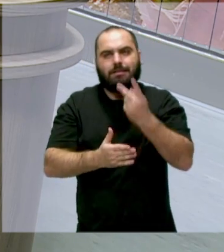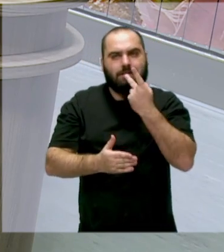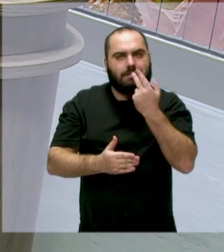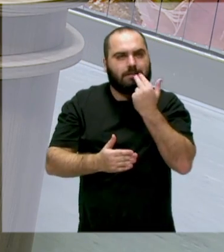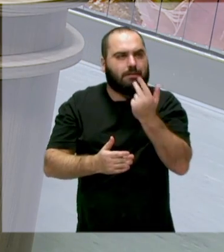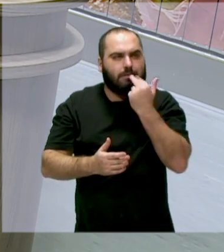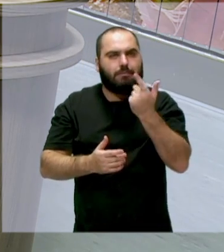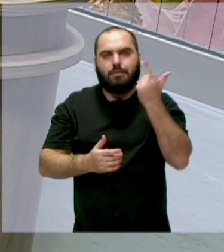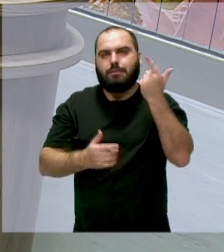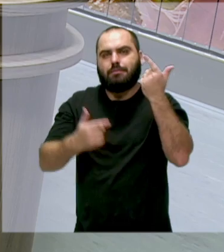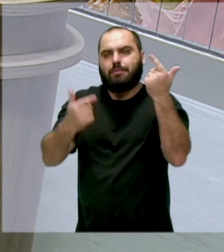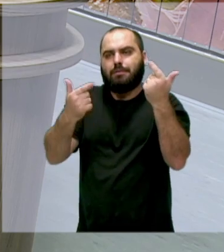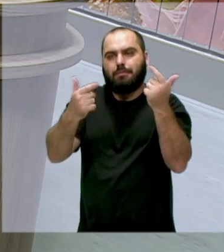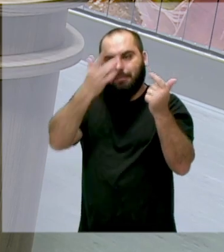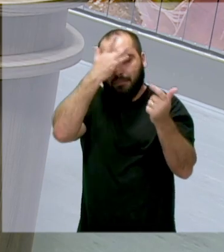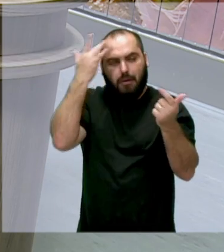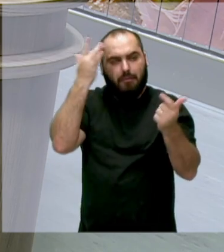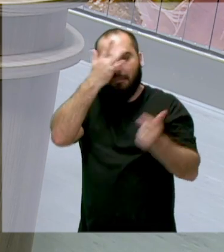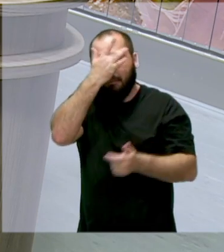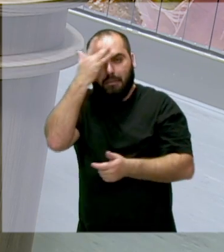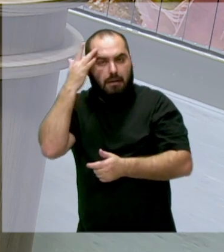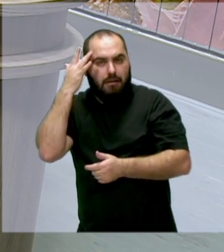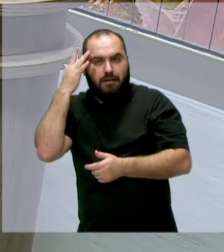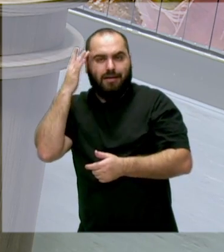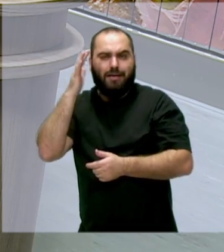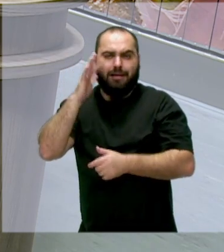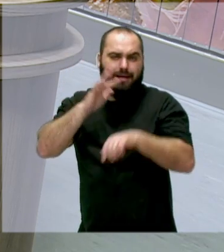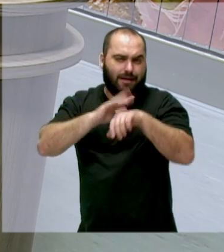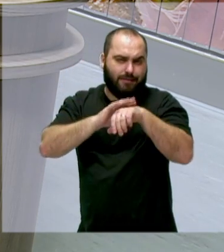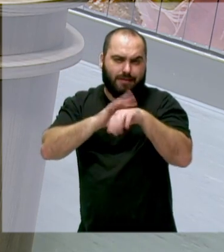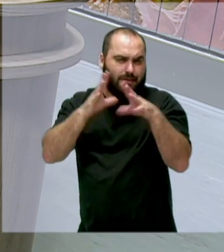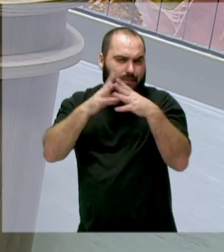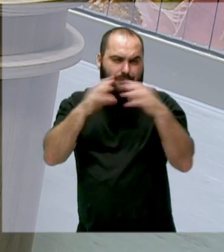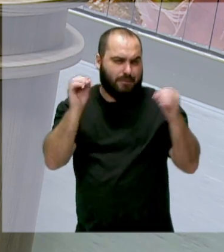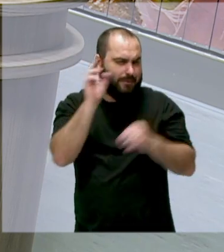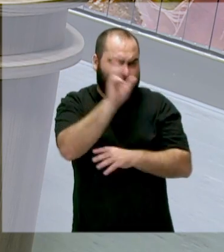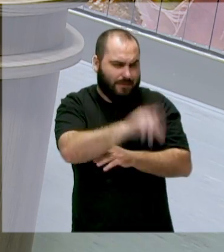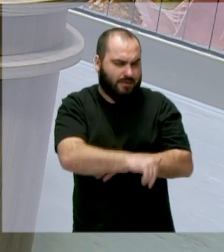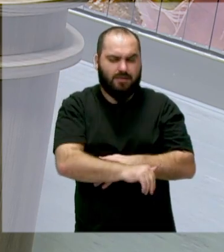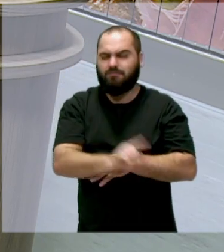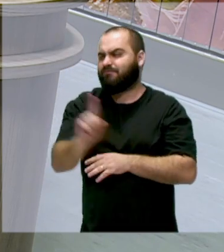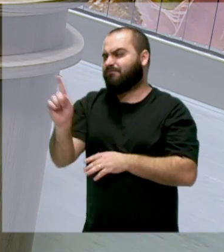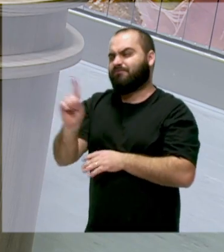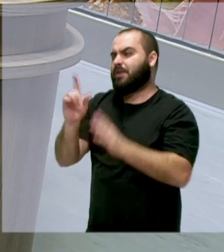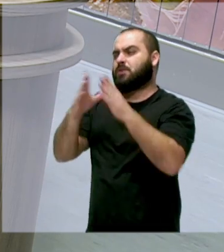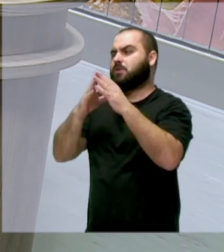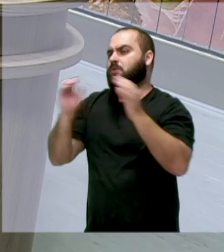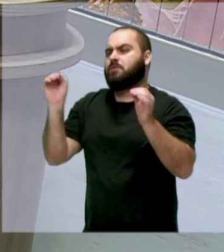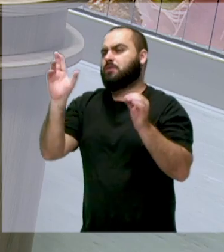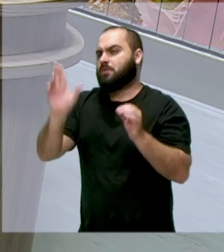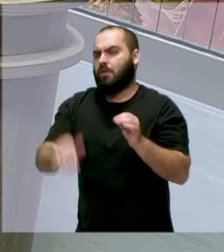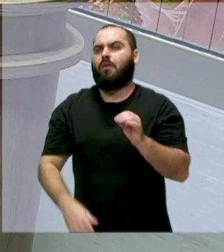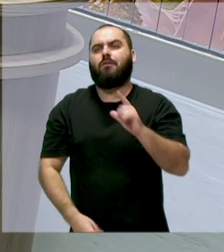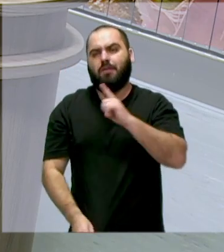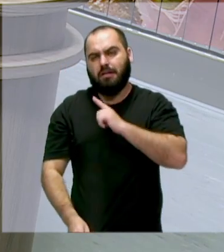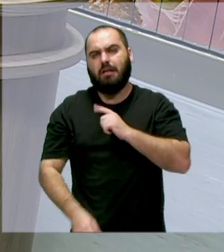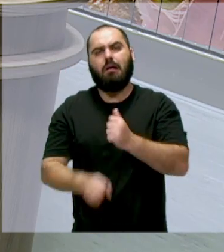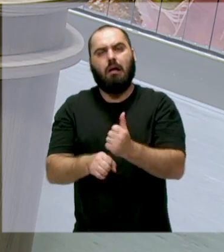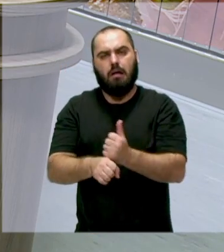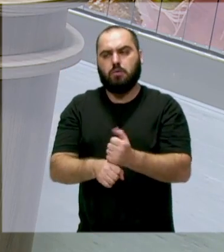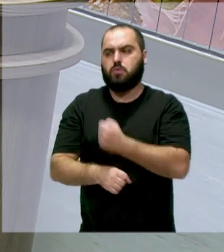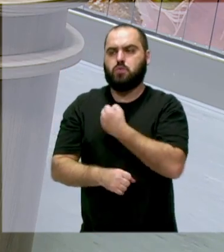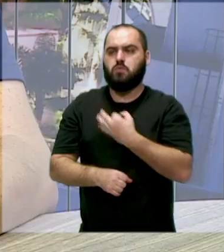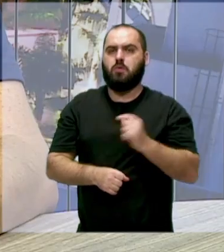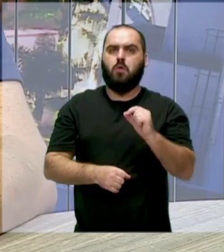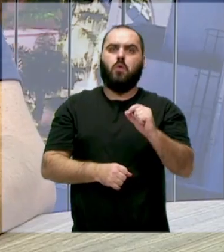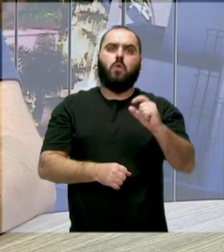das pessoas, a doença não vai acabar, ela não vai desaparecer. Não vai desaparecer, nós vamos ter anos que vamos ter um número grande de